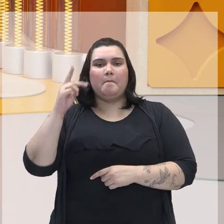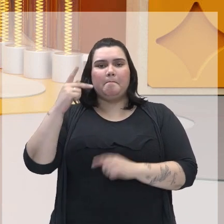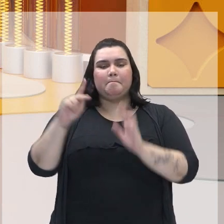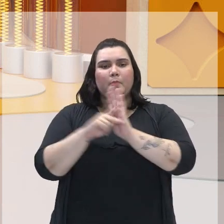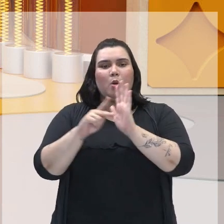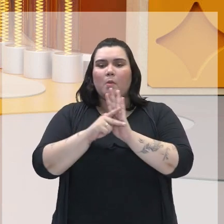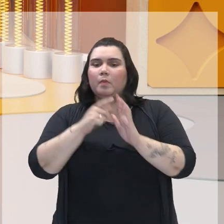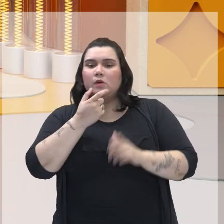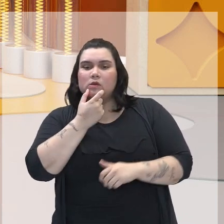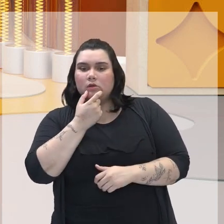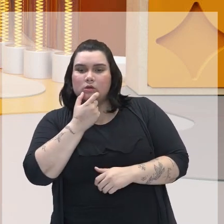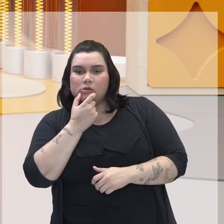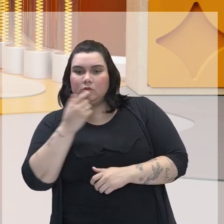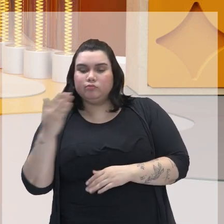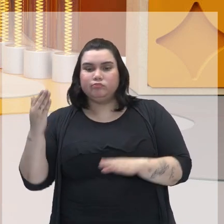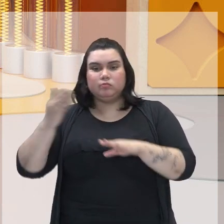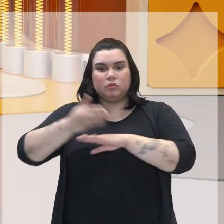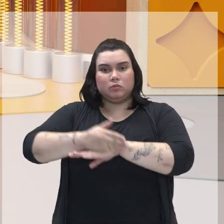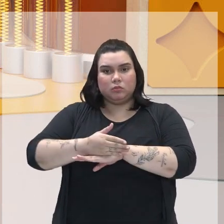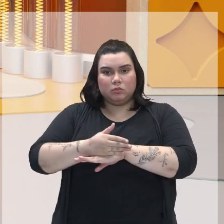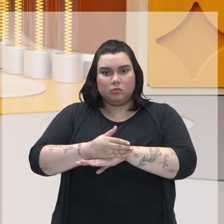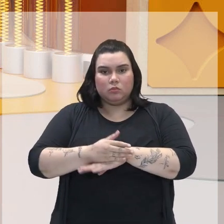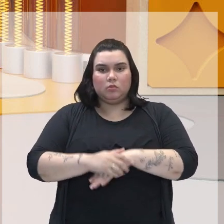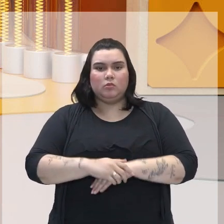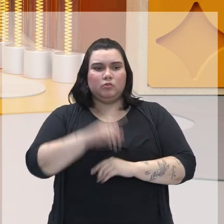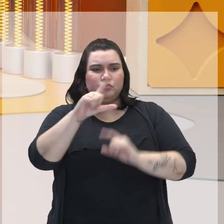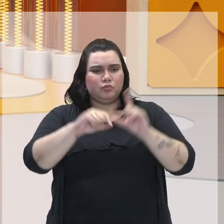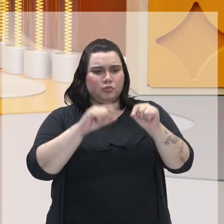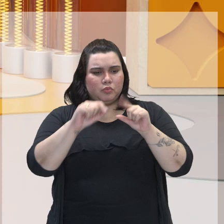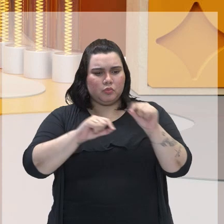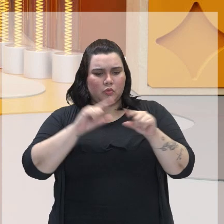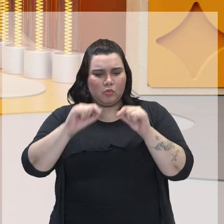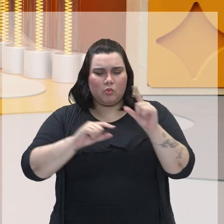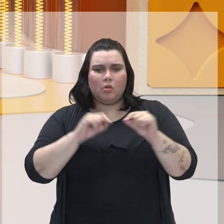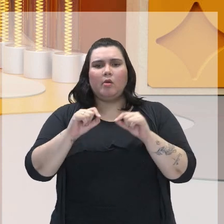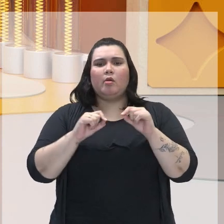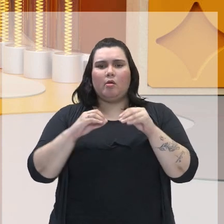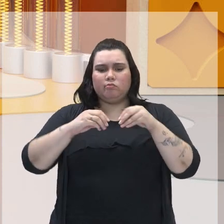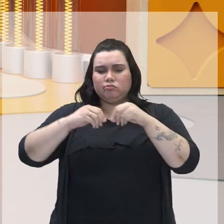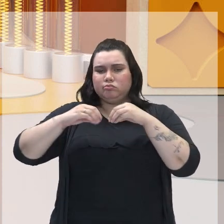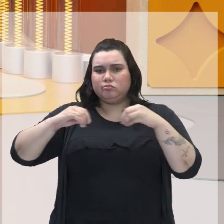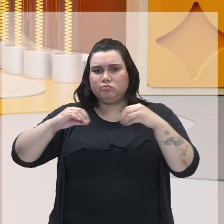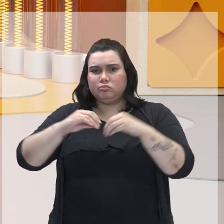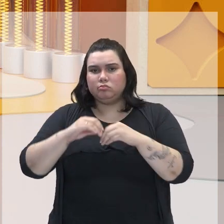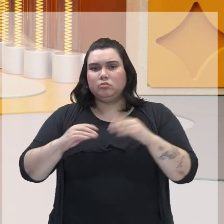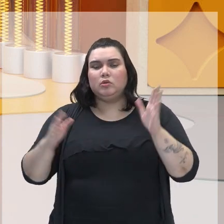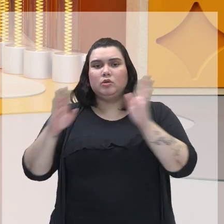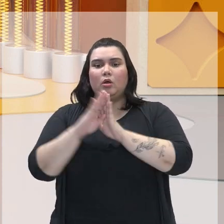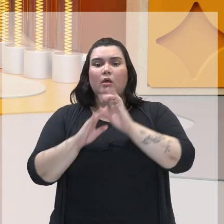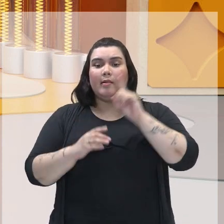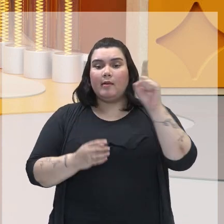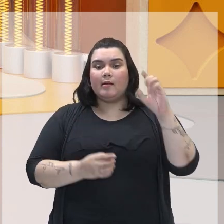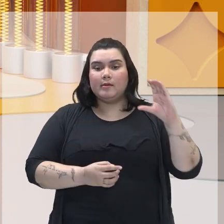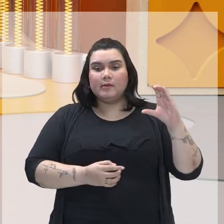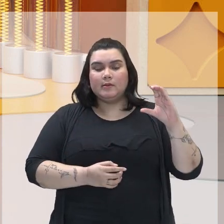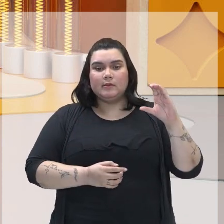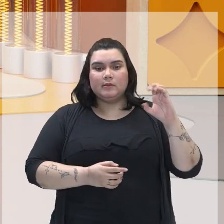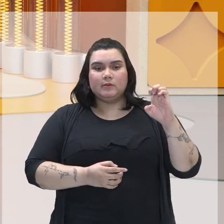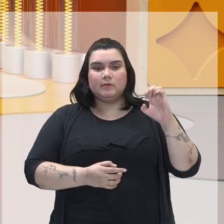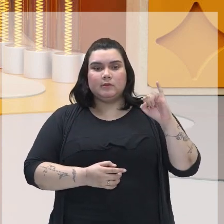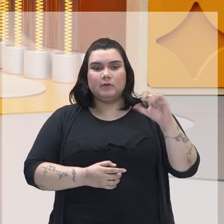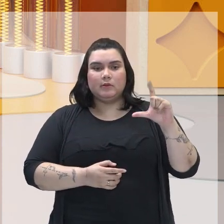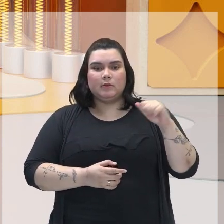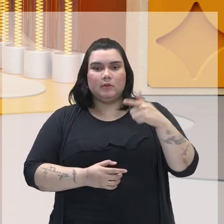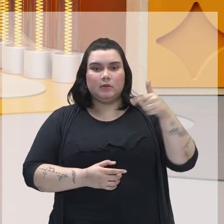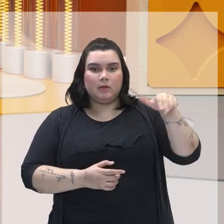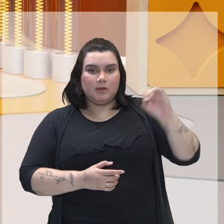veio aqui, selecionou muitas sementes e levou lá para Ceilão, que hoje é a atual Malásia, que na época era colônia